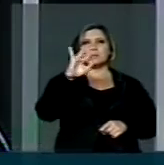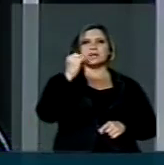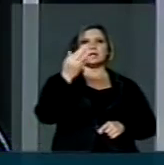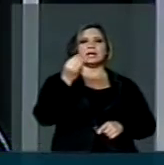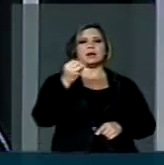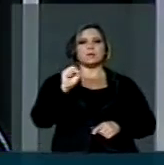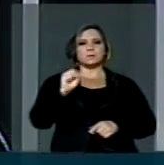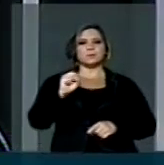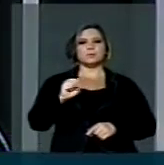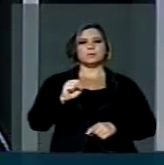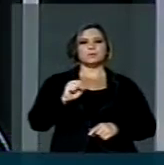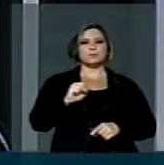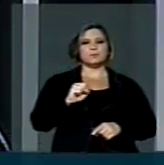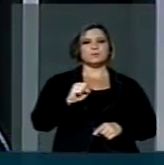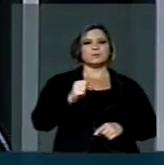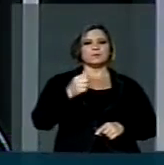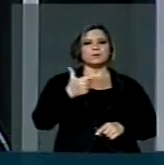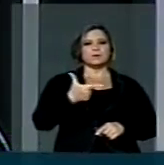200